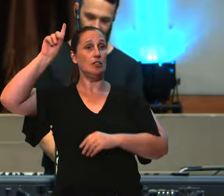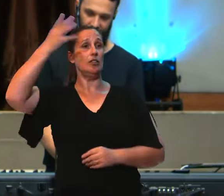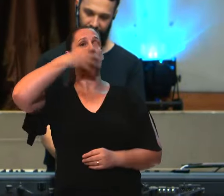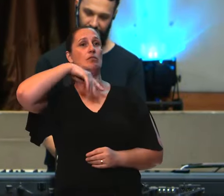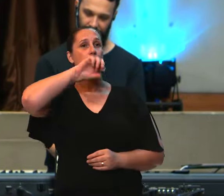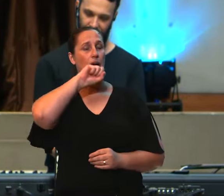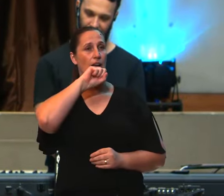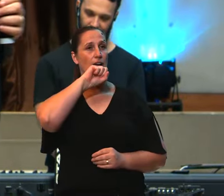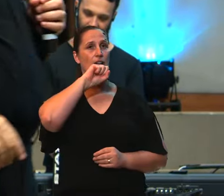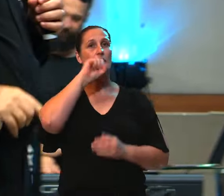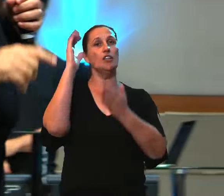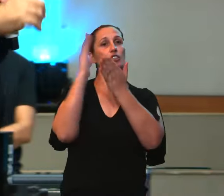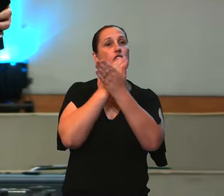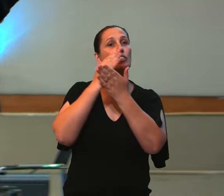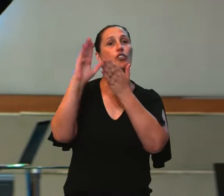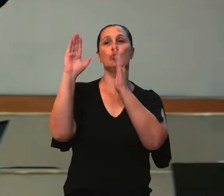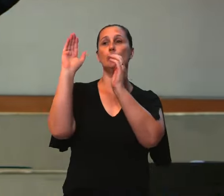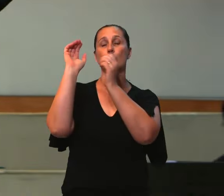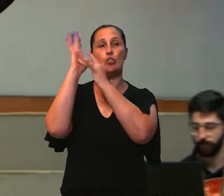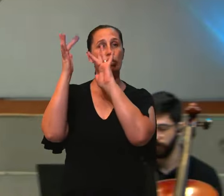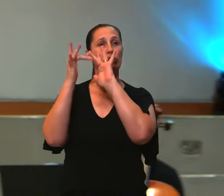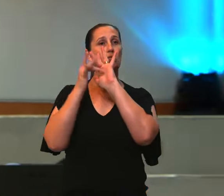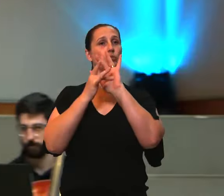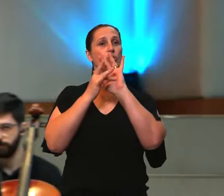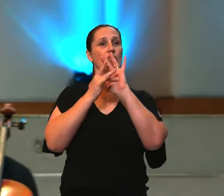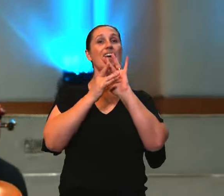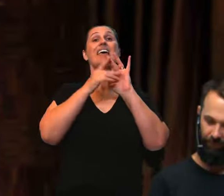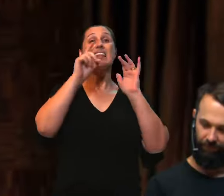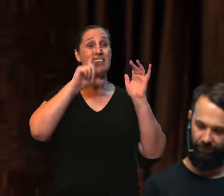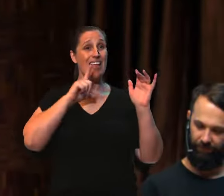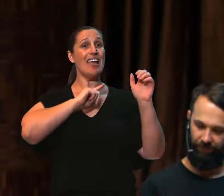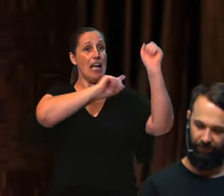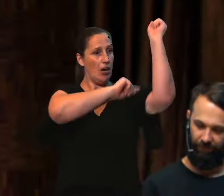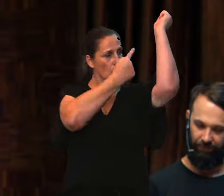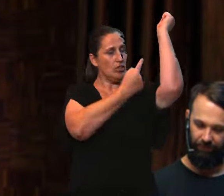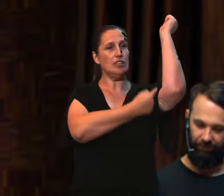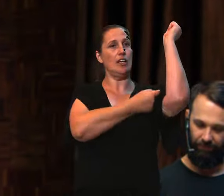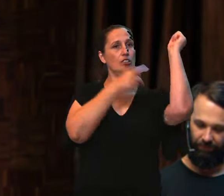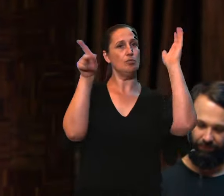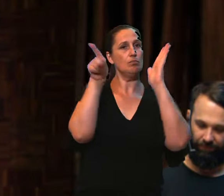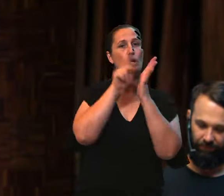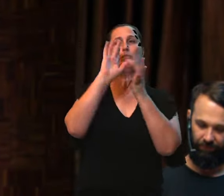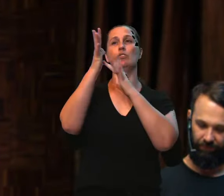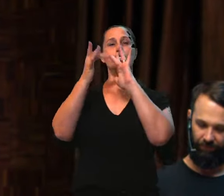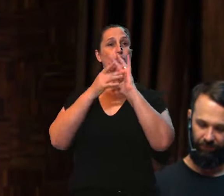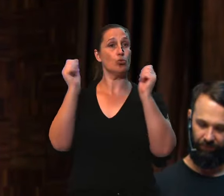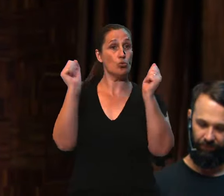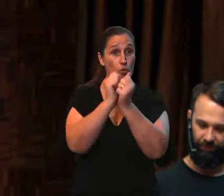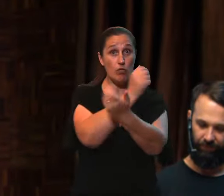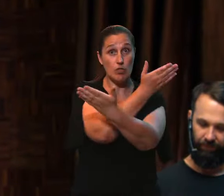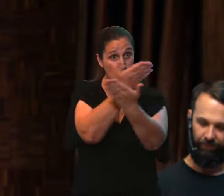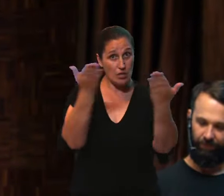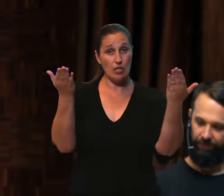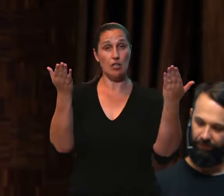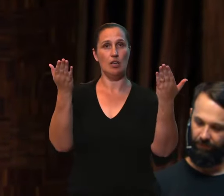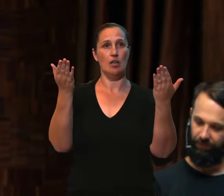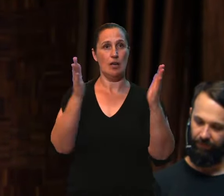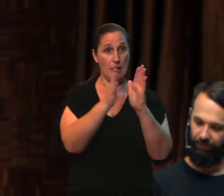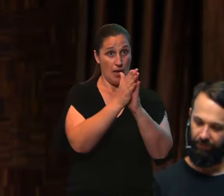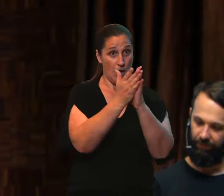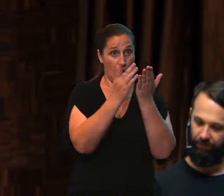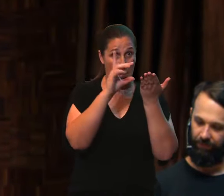com tudo isso debaixo dos seus pés há autoridade em você por isso a Bíblia diz por isso a Bíblia não diz Pede a